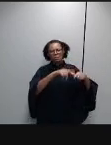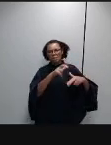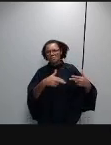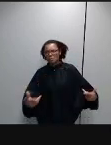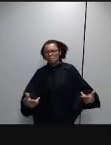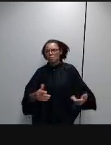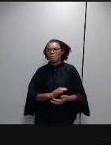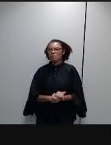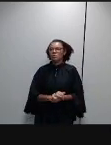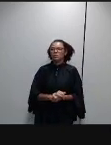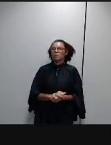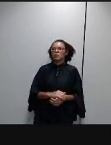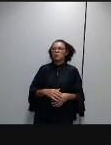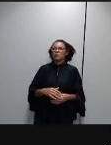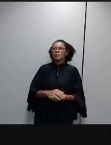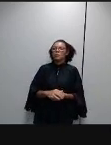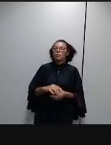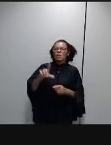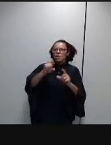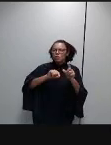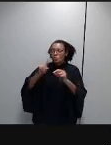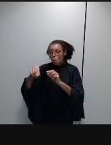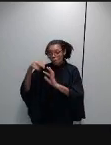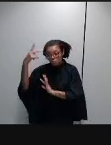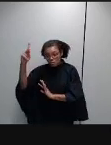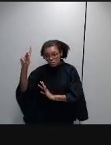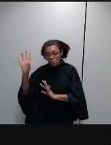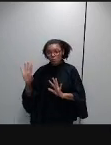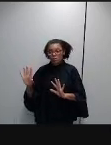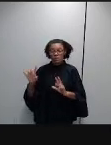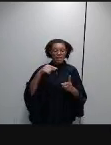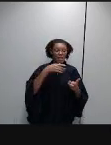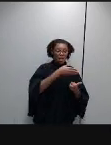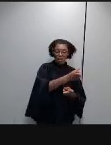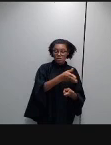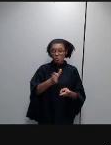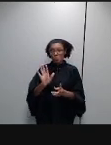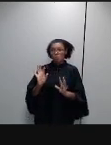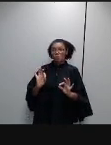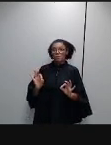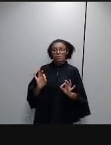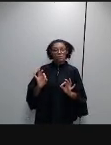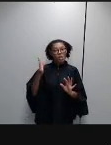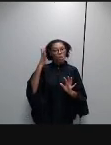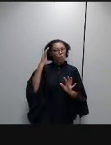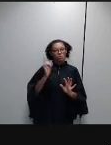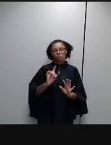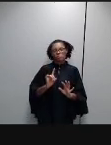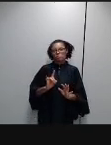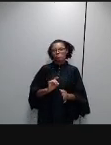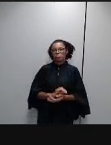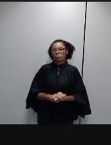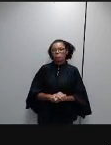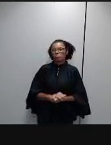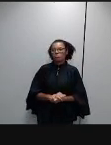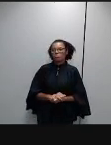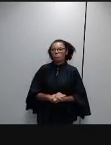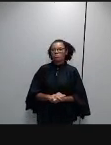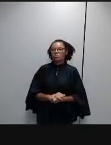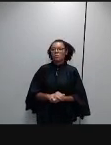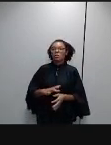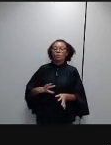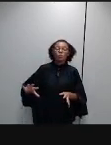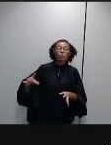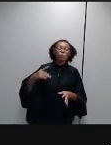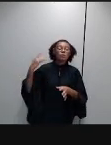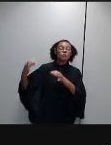essa escolha sua as duas coisas penso que não dissesse os juristas gostam muito de